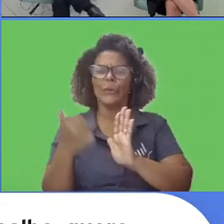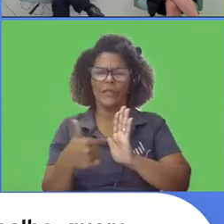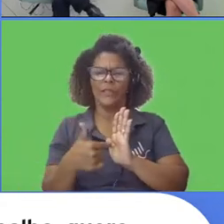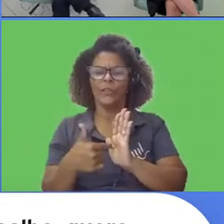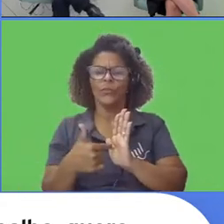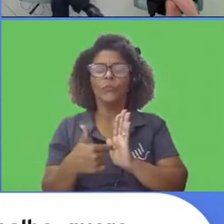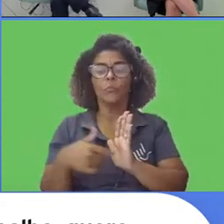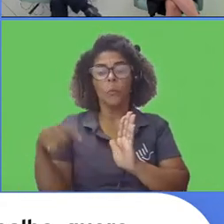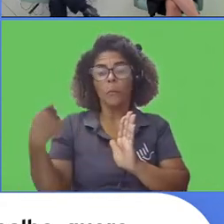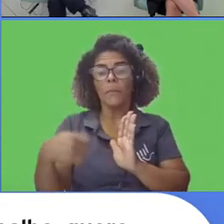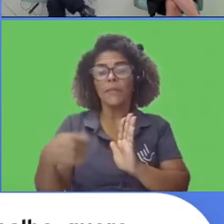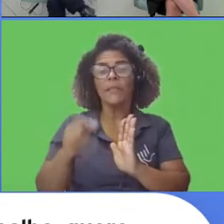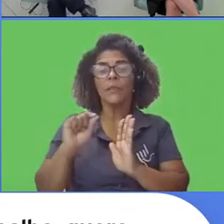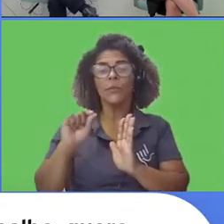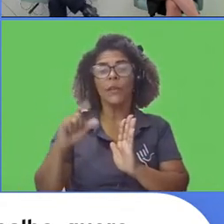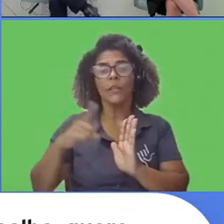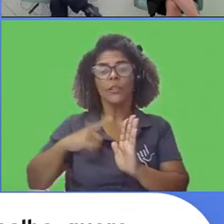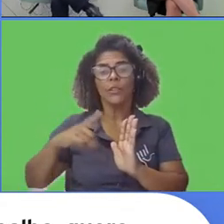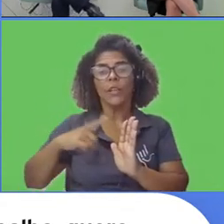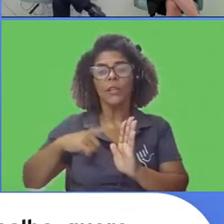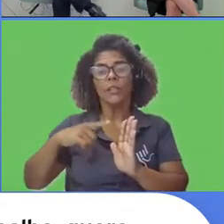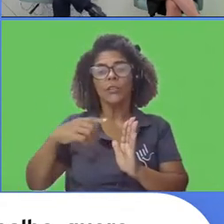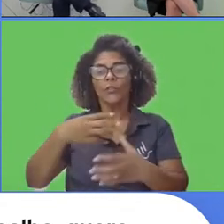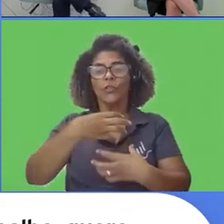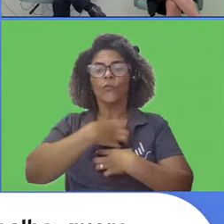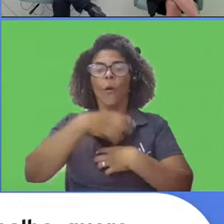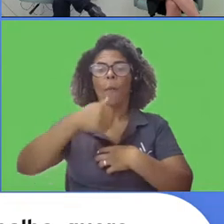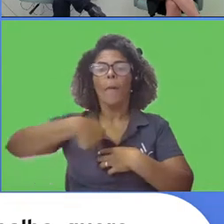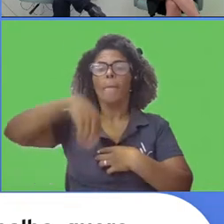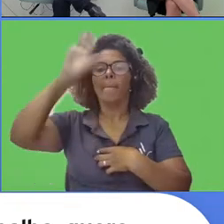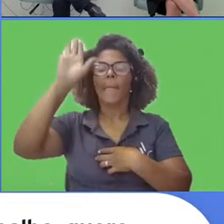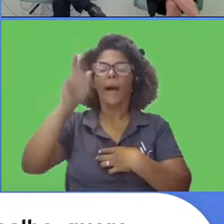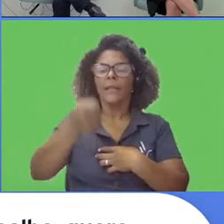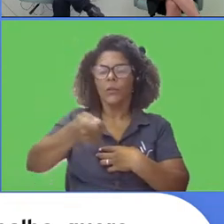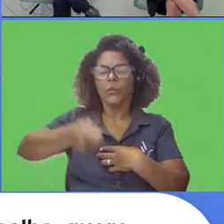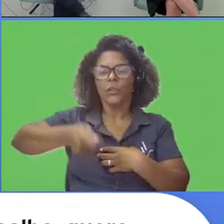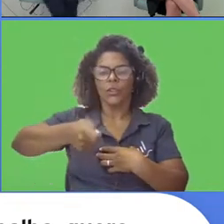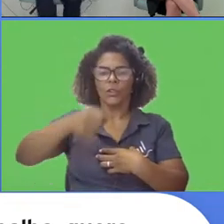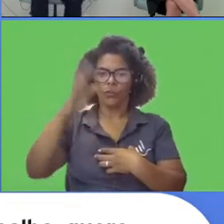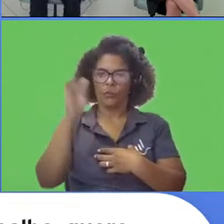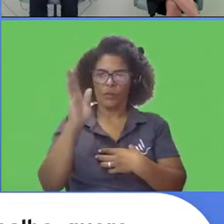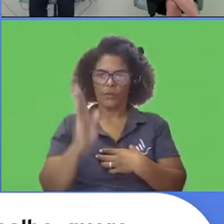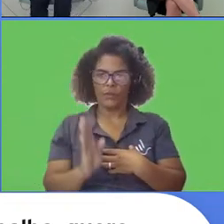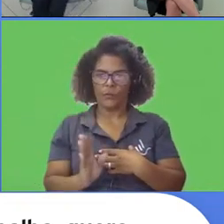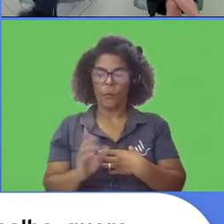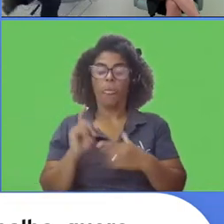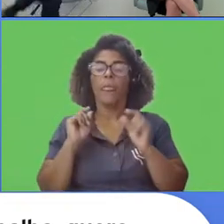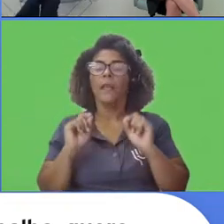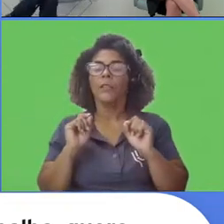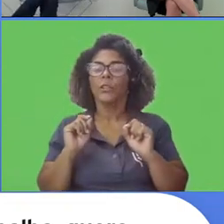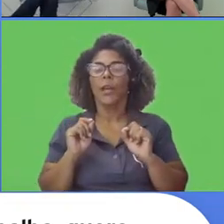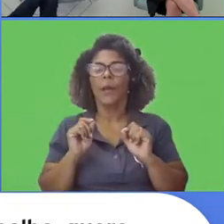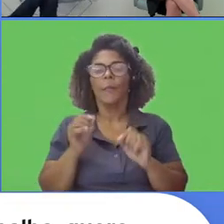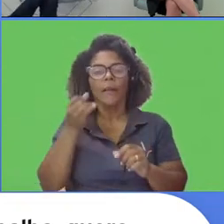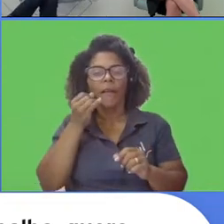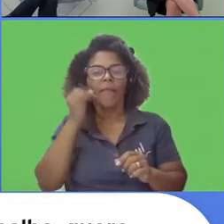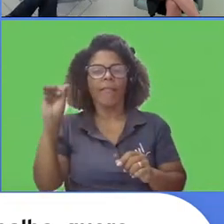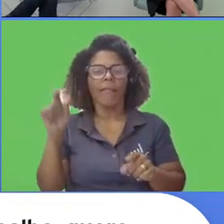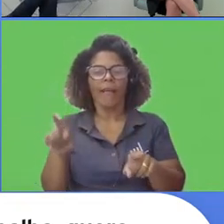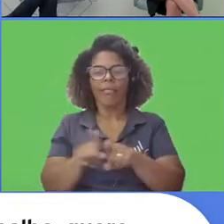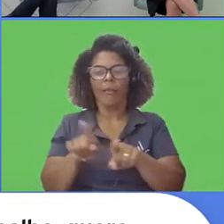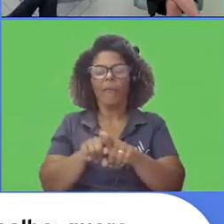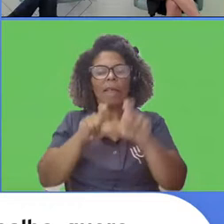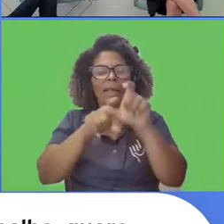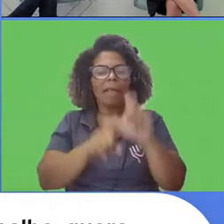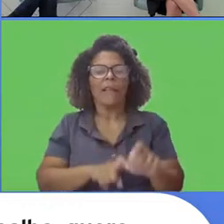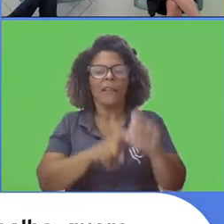precisa de ter isso, né, de forma mais consistente no Brasil, né, para que não fique também só dependente